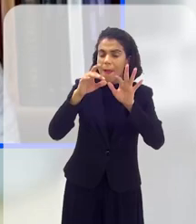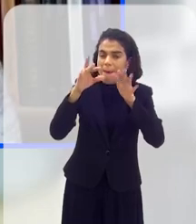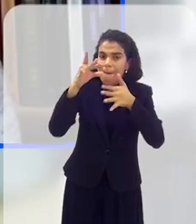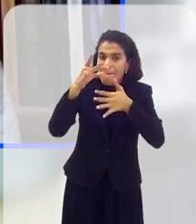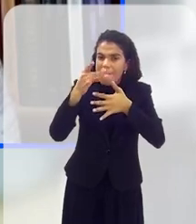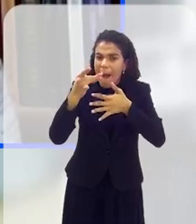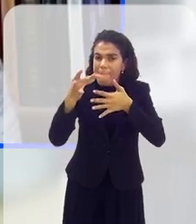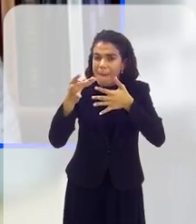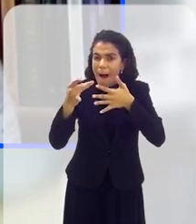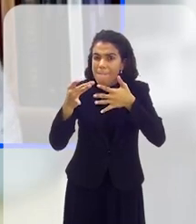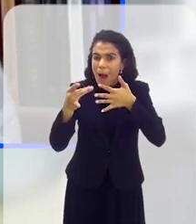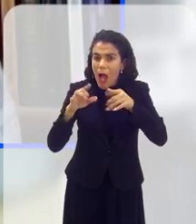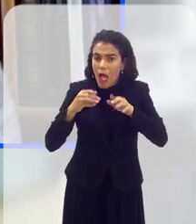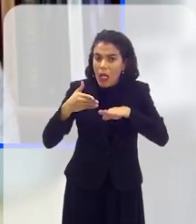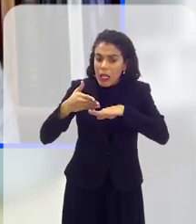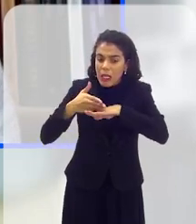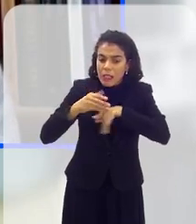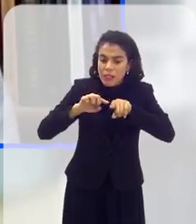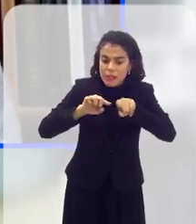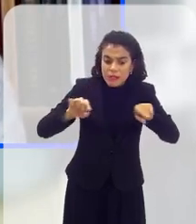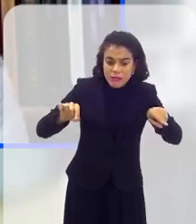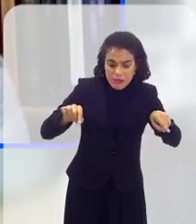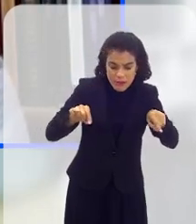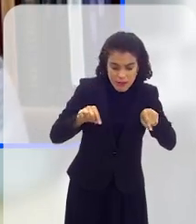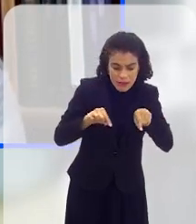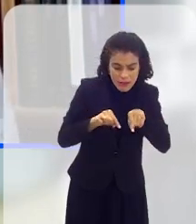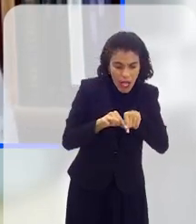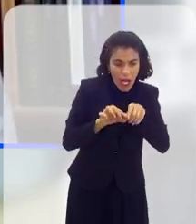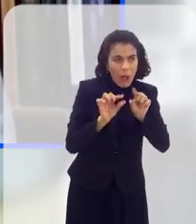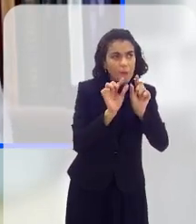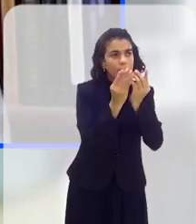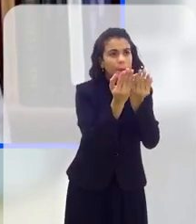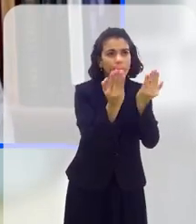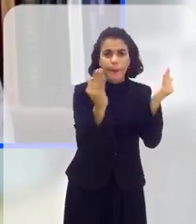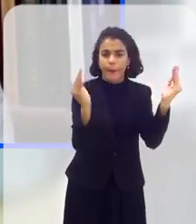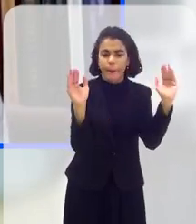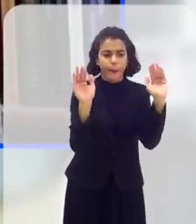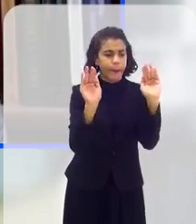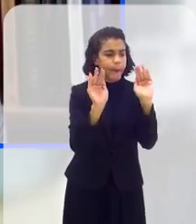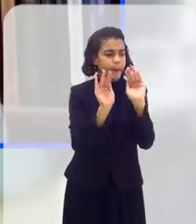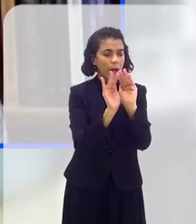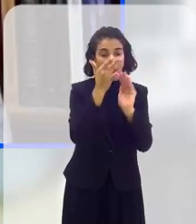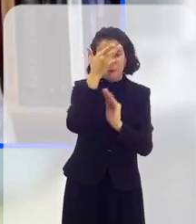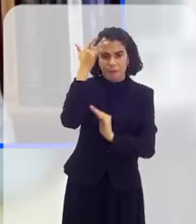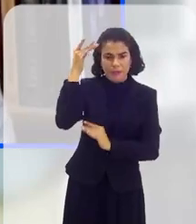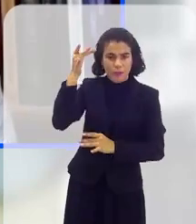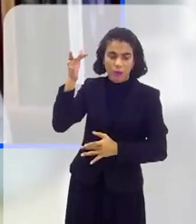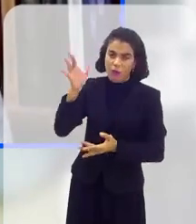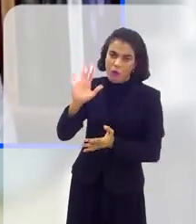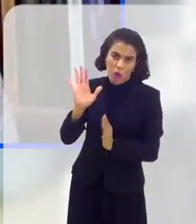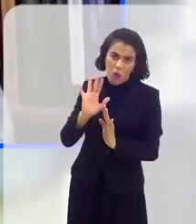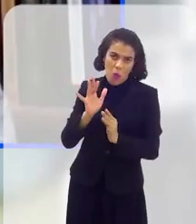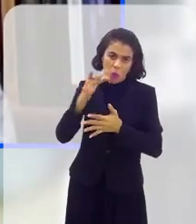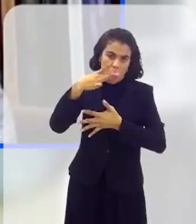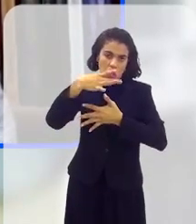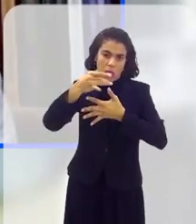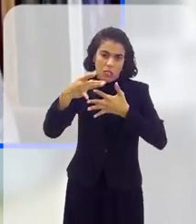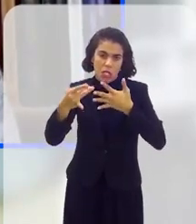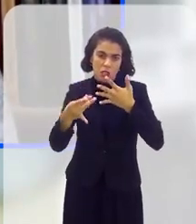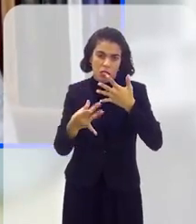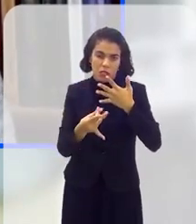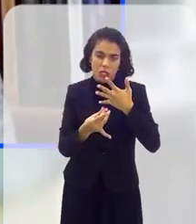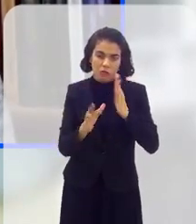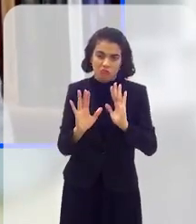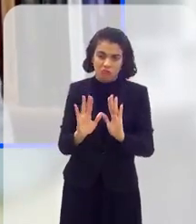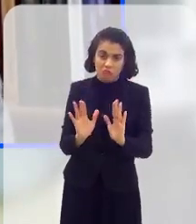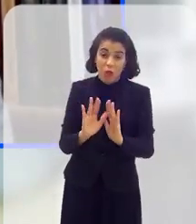autor é muito descritivo. A pessoa entra numa sala, ele vai descrever a sala, ele vai descrever as pessoas. E eu não descrevo muito,